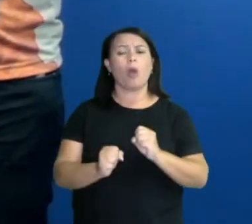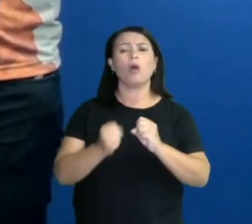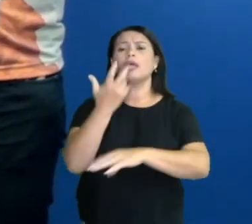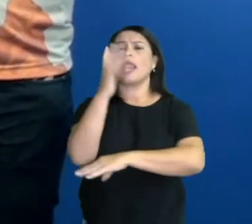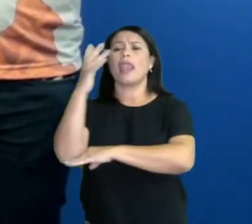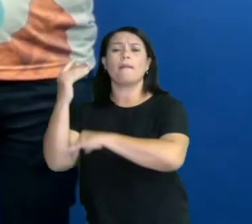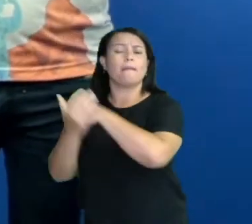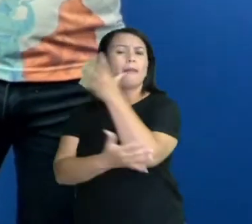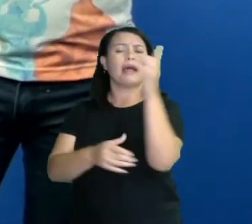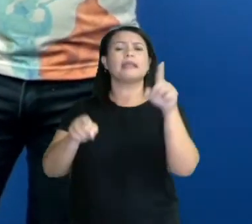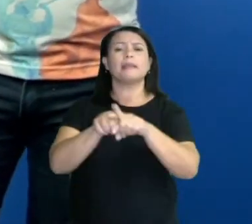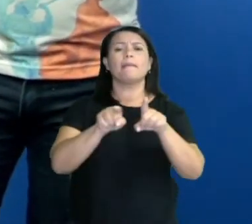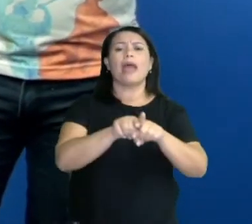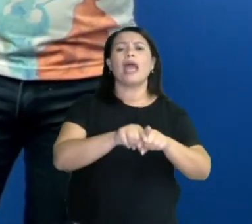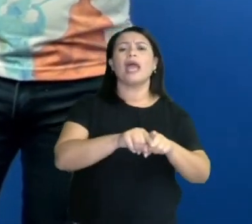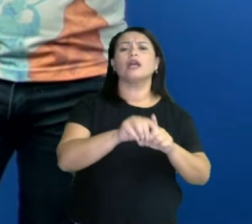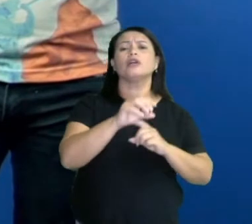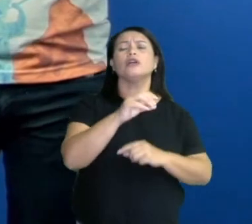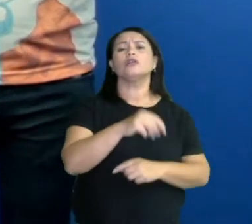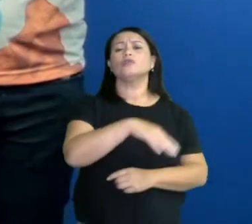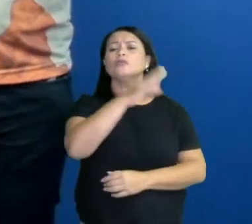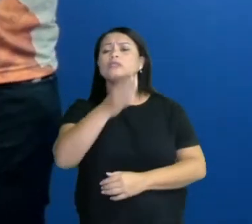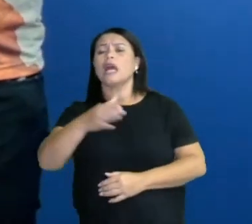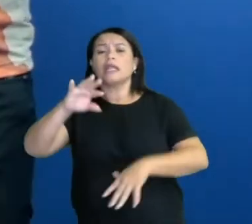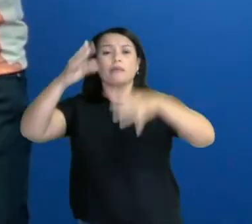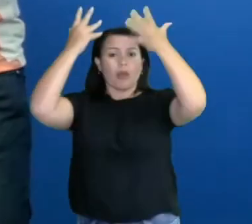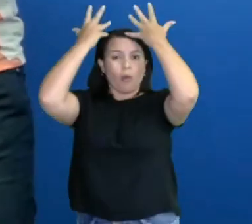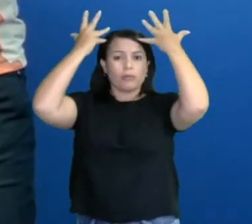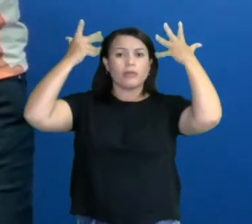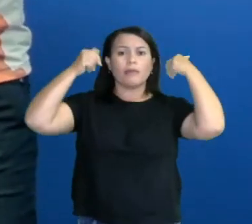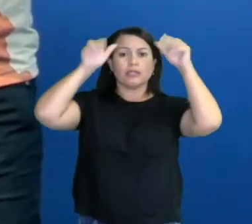no Cerrado, como na Bacia Amazônica.